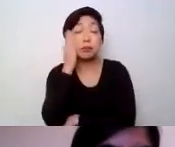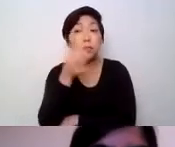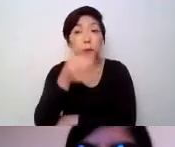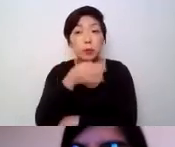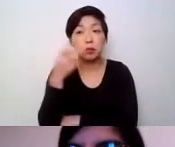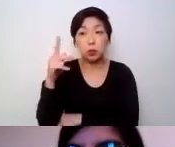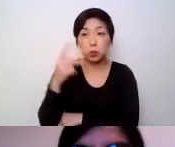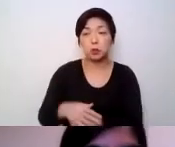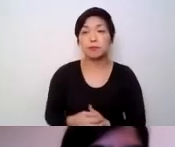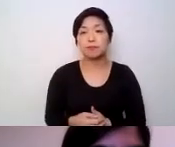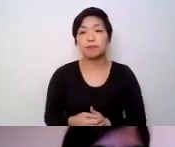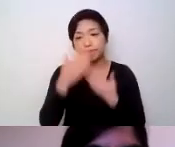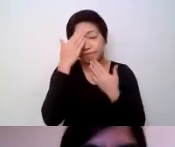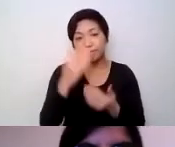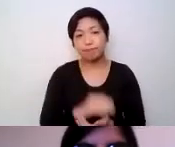especificamente obrigada